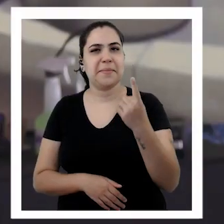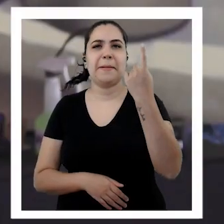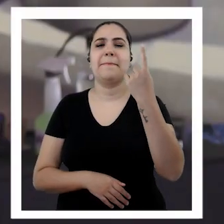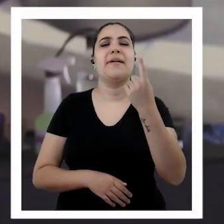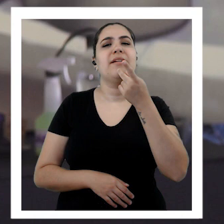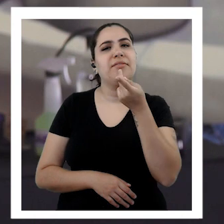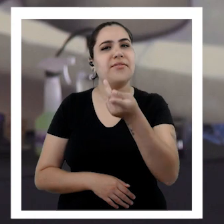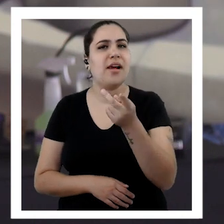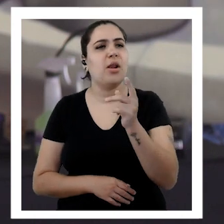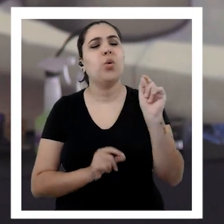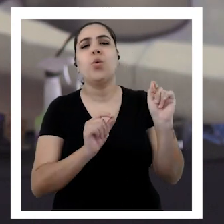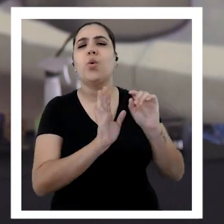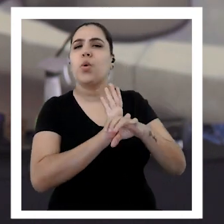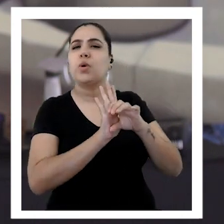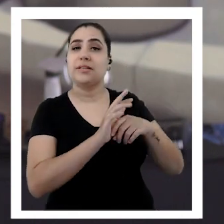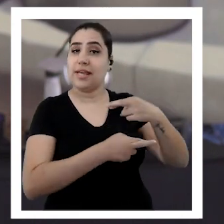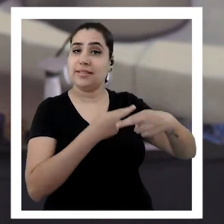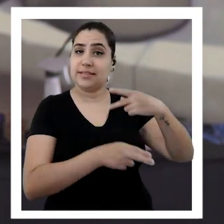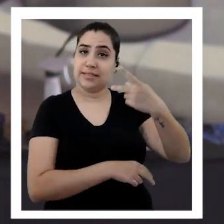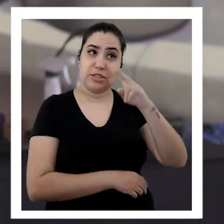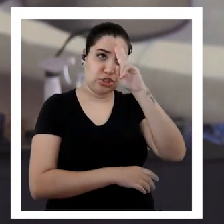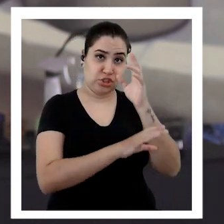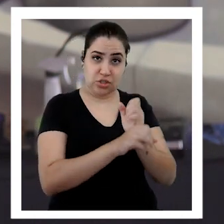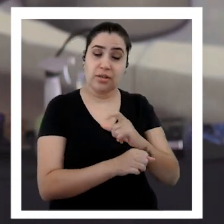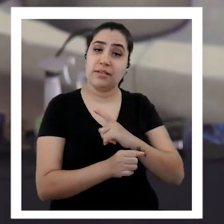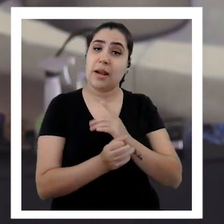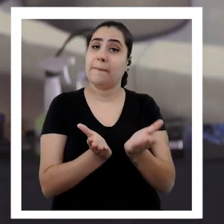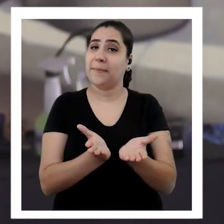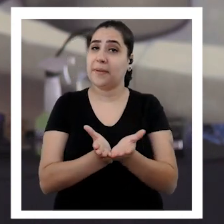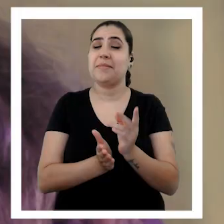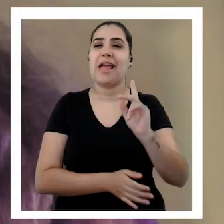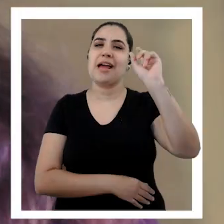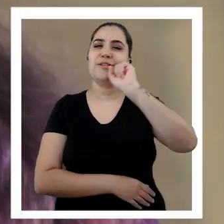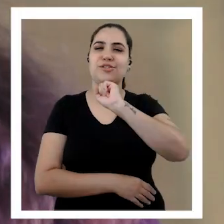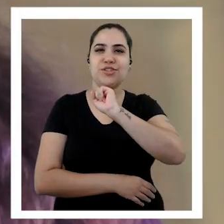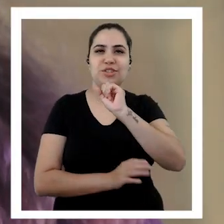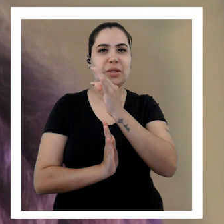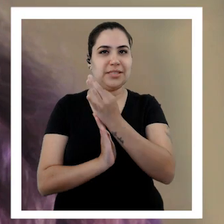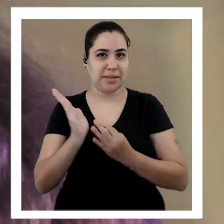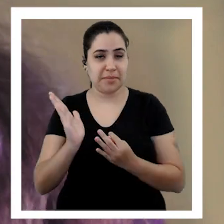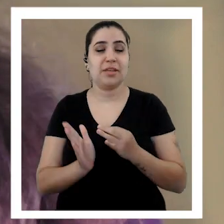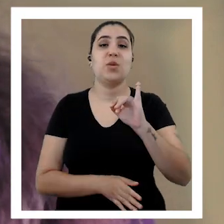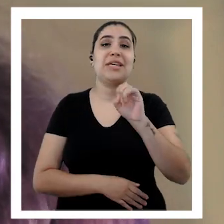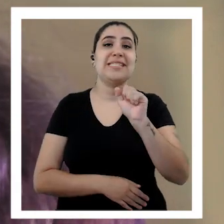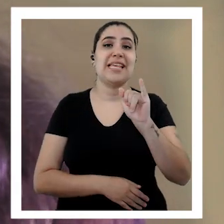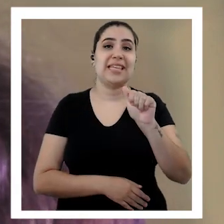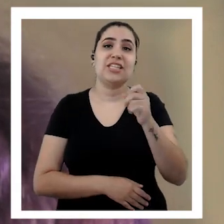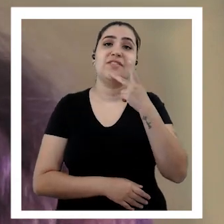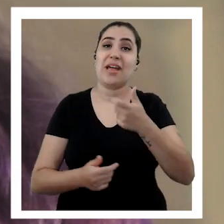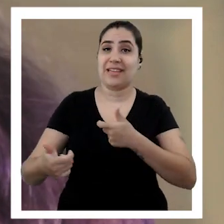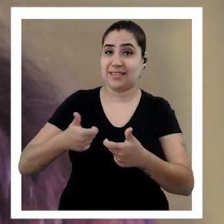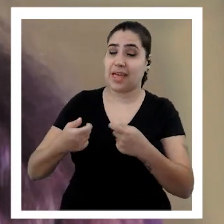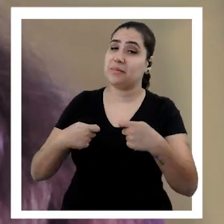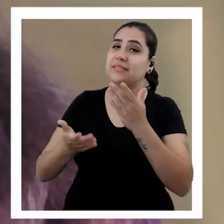Uma das primeiras menções ao conceito de reciclagem na história aparece na Bíblia. No Antigo Testamento, Isaías